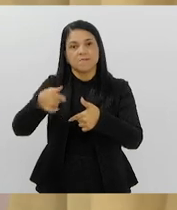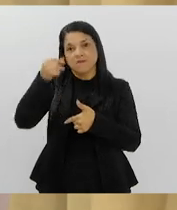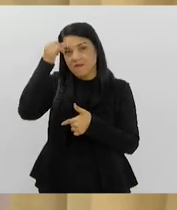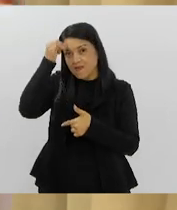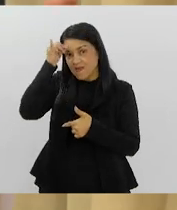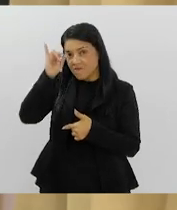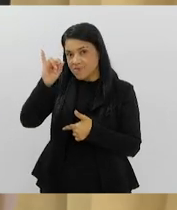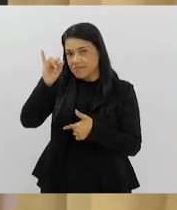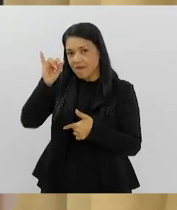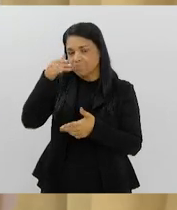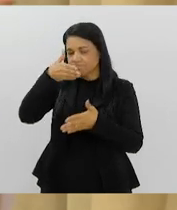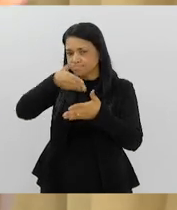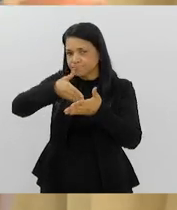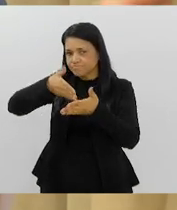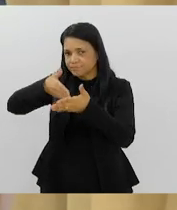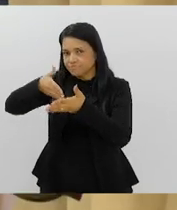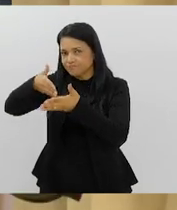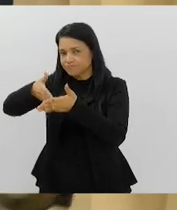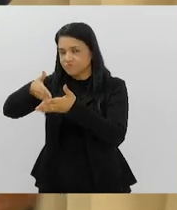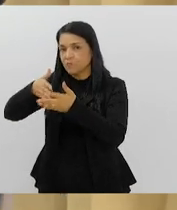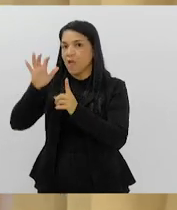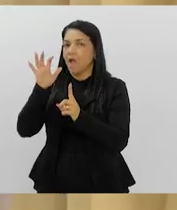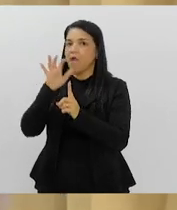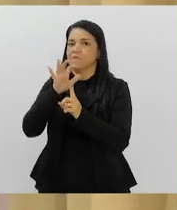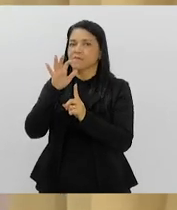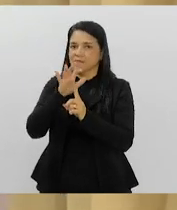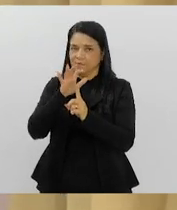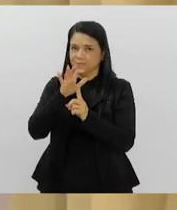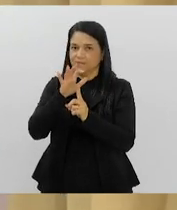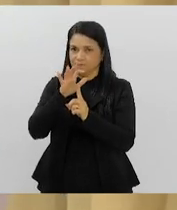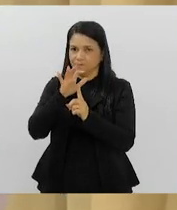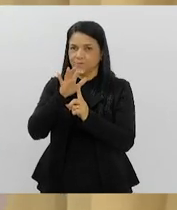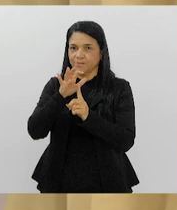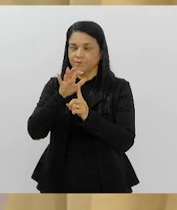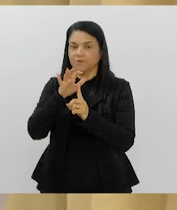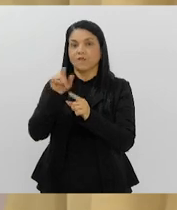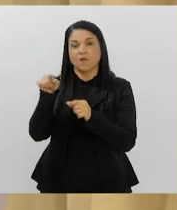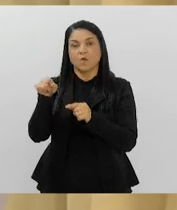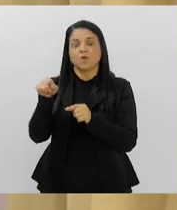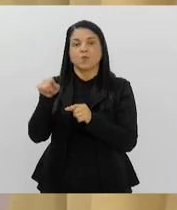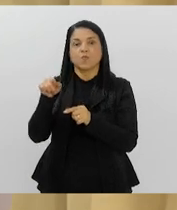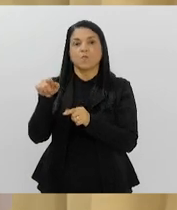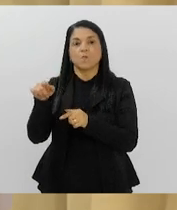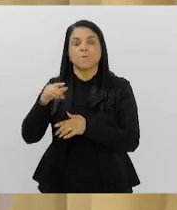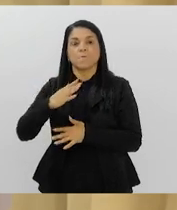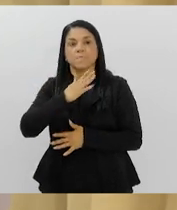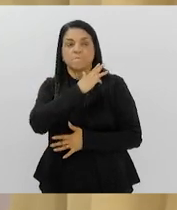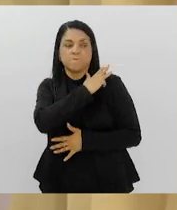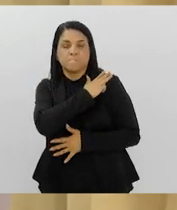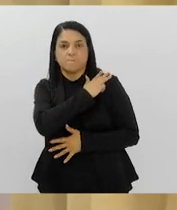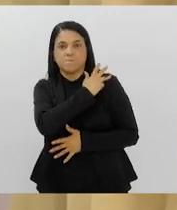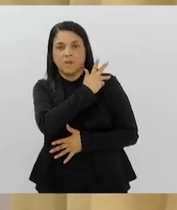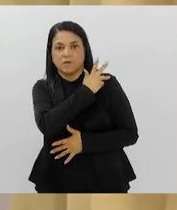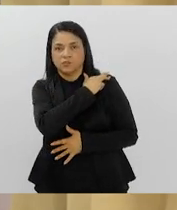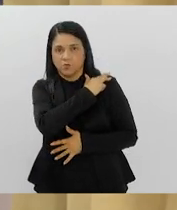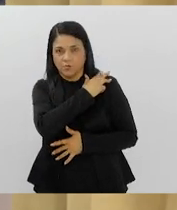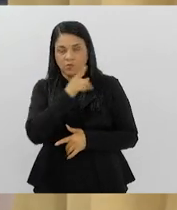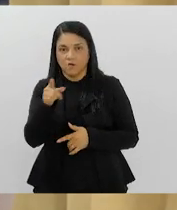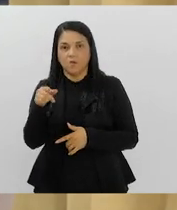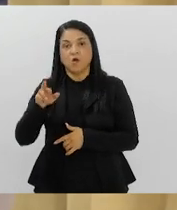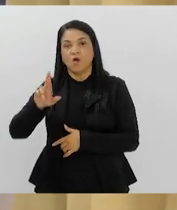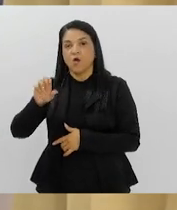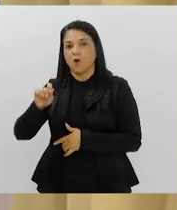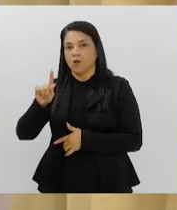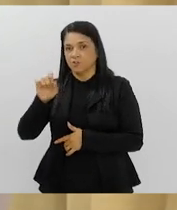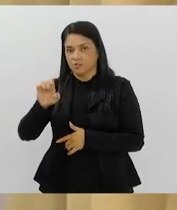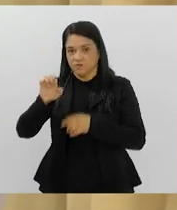uma ameaça ativa, no caso, que aí vem é exatamente o que o Major Rosner vai falar com a gente. Então, na realidade, o que